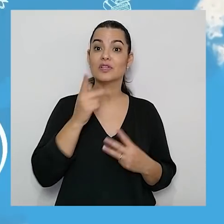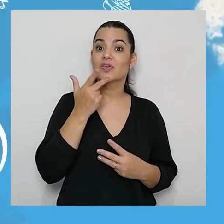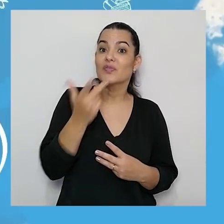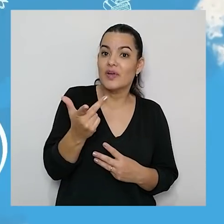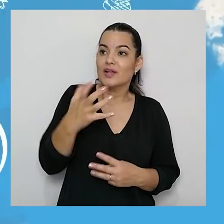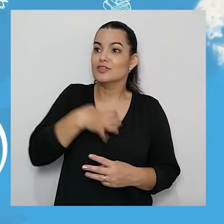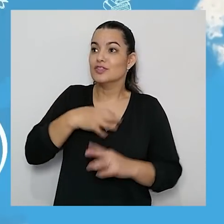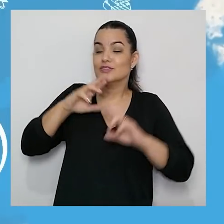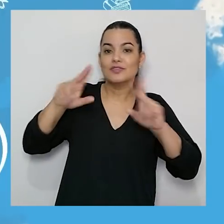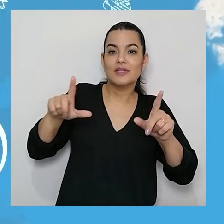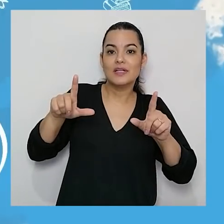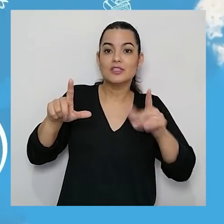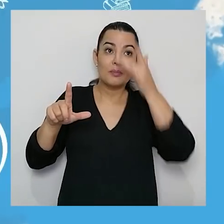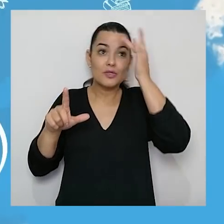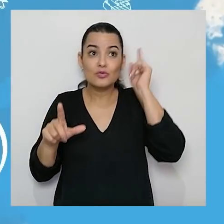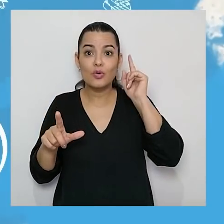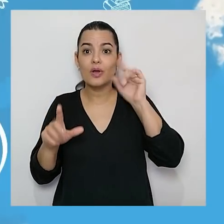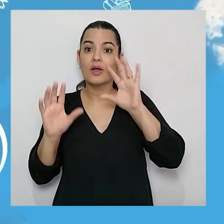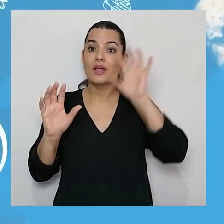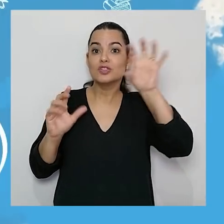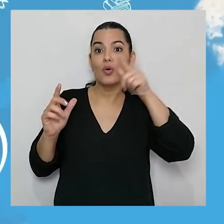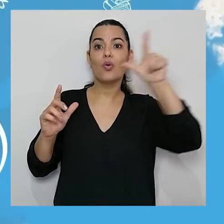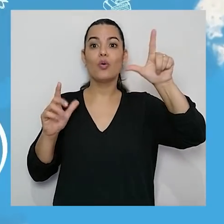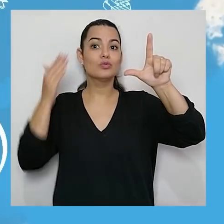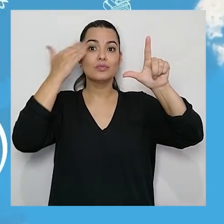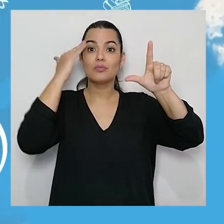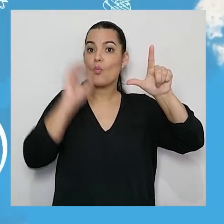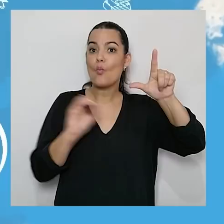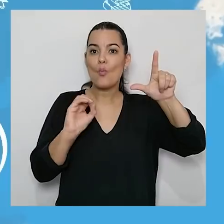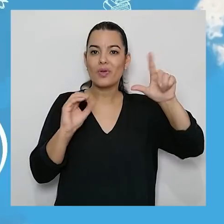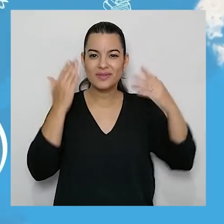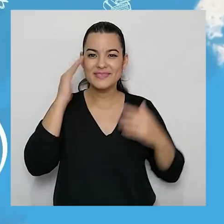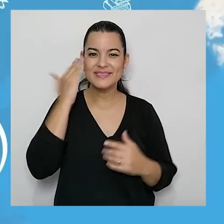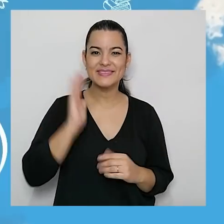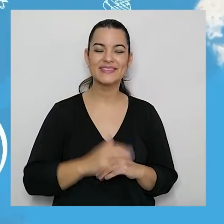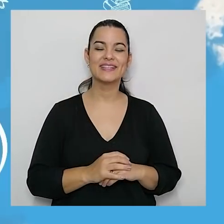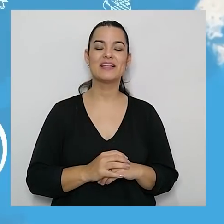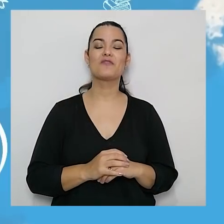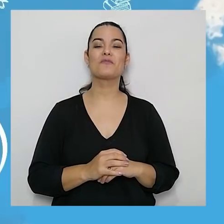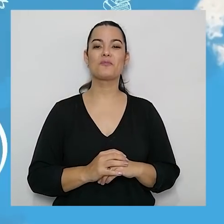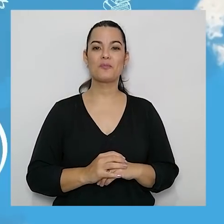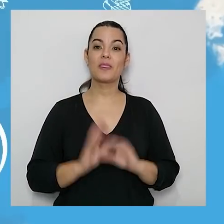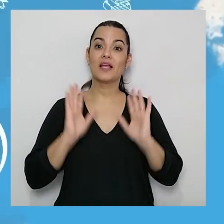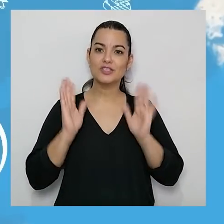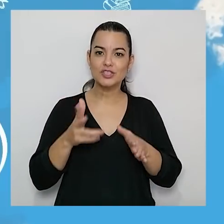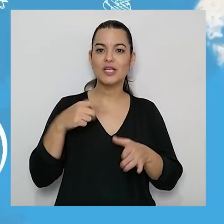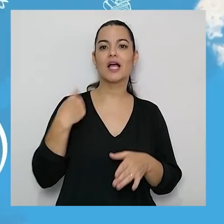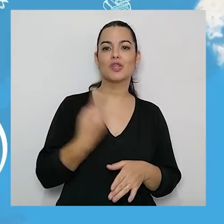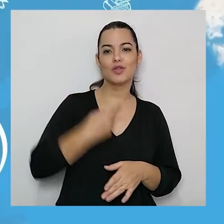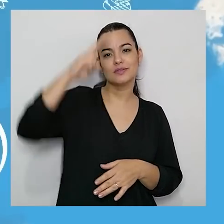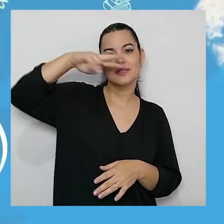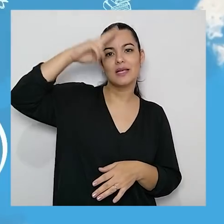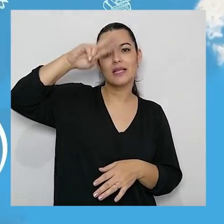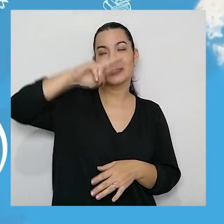entender nada do que você está falando, viu? Então, agora que a gente já revisou aí as regiões